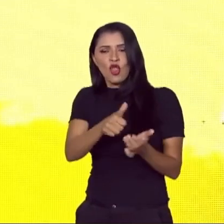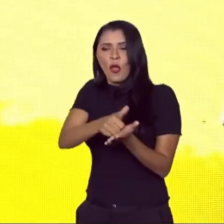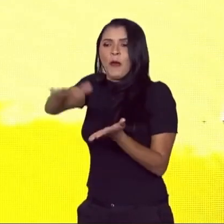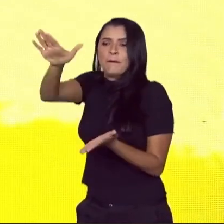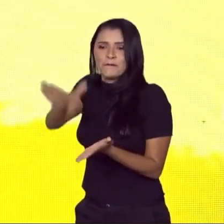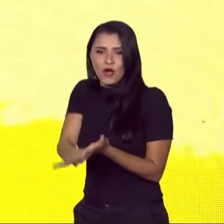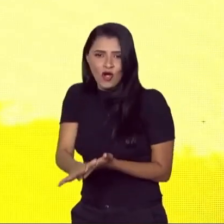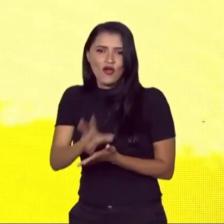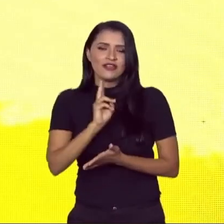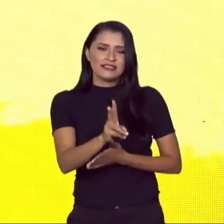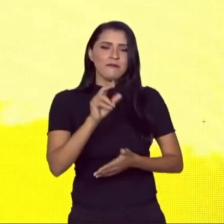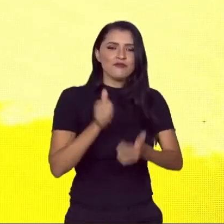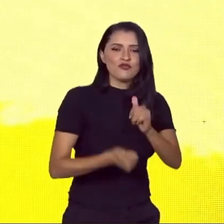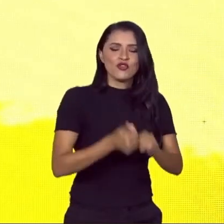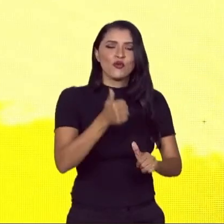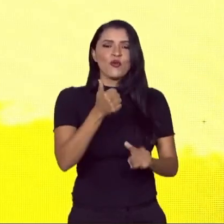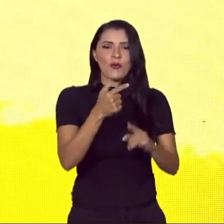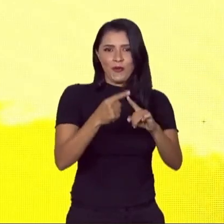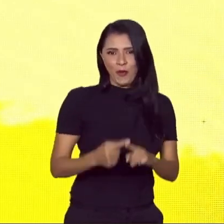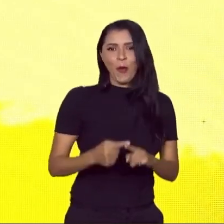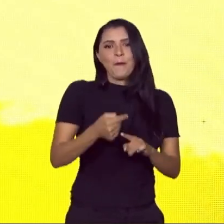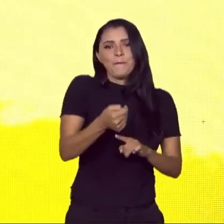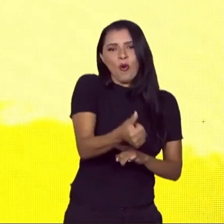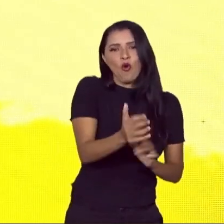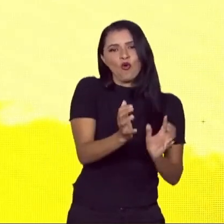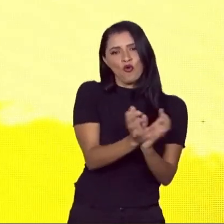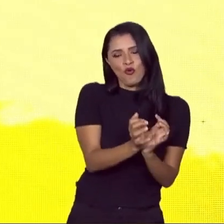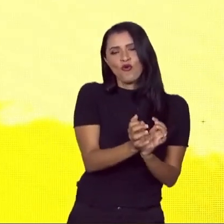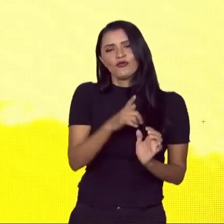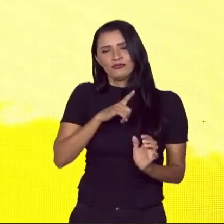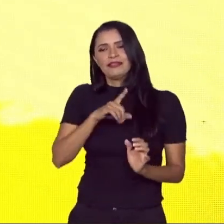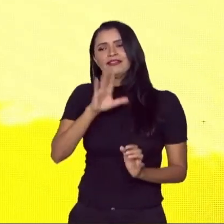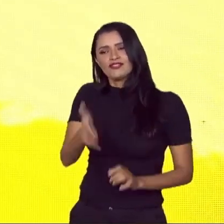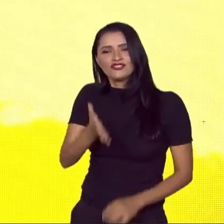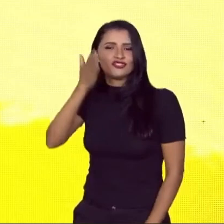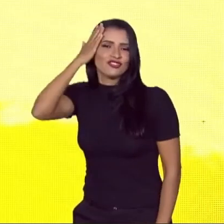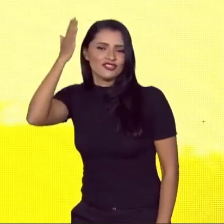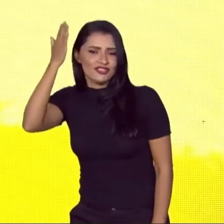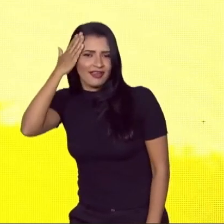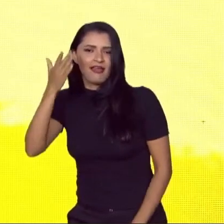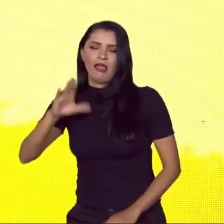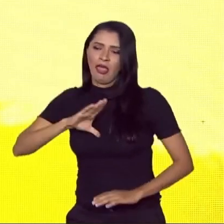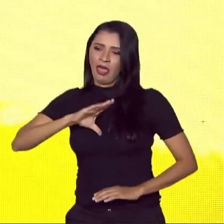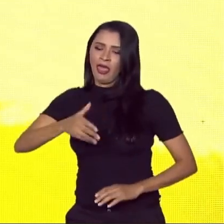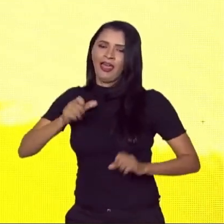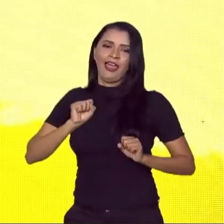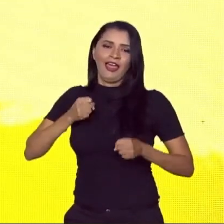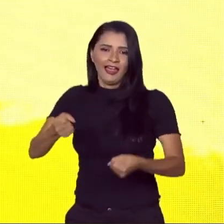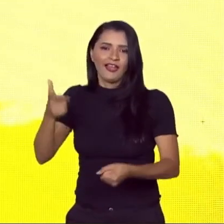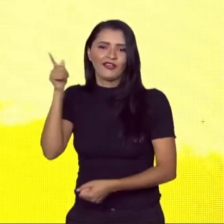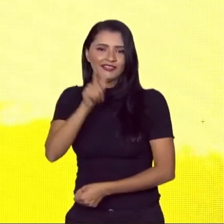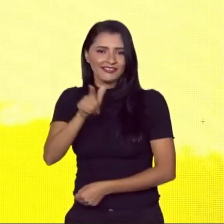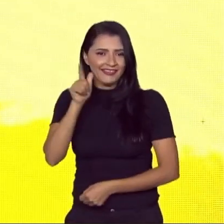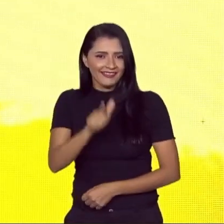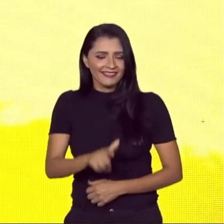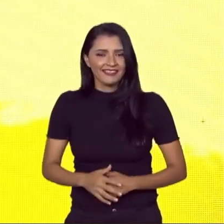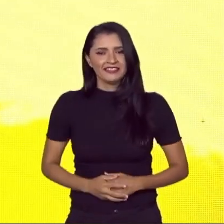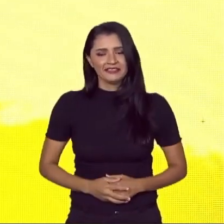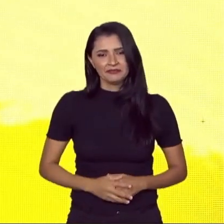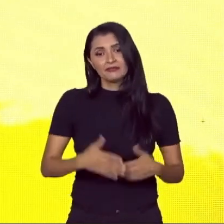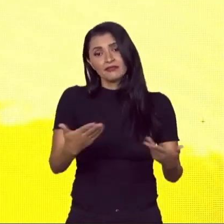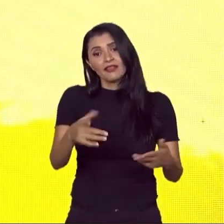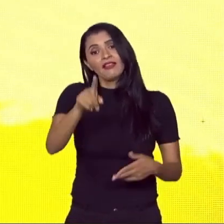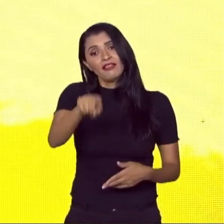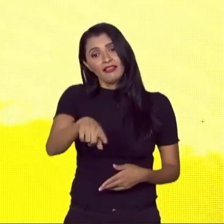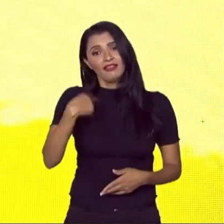sempre joga com menos que o adversário, a gente já sabe da conta do recado. Mas é assim